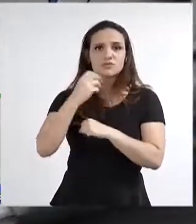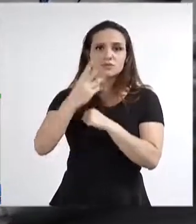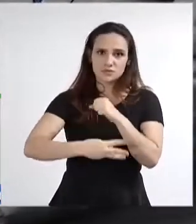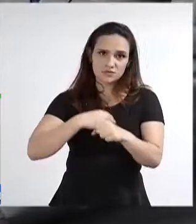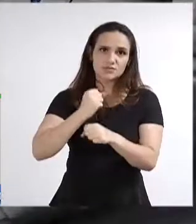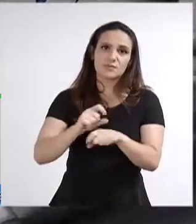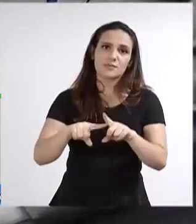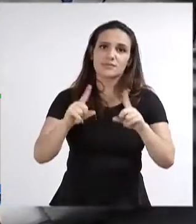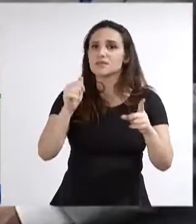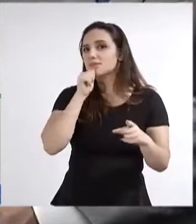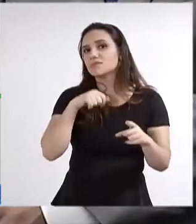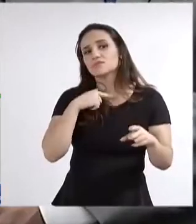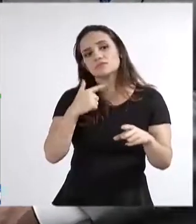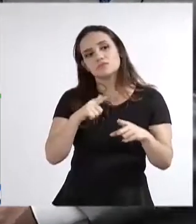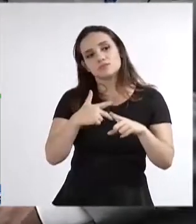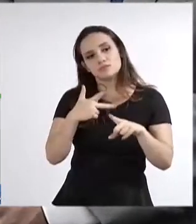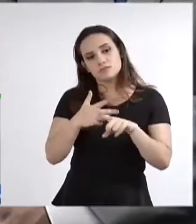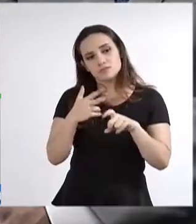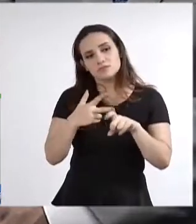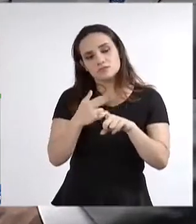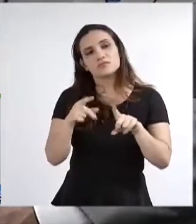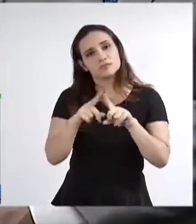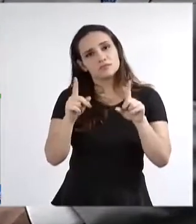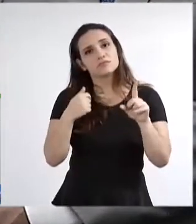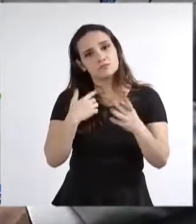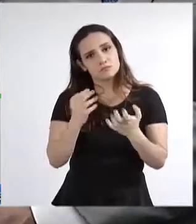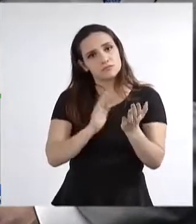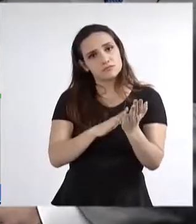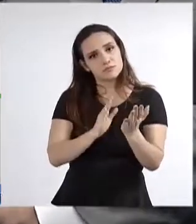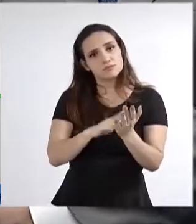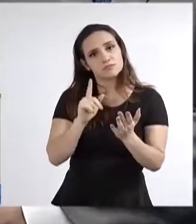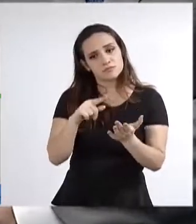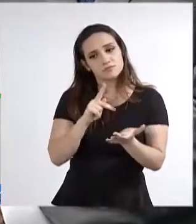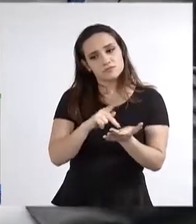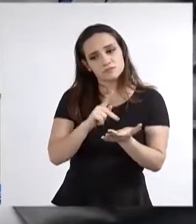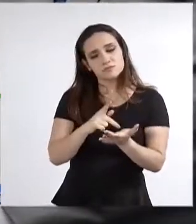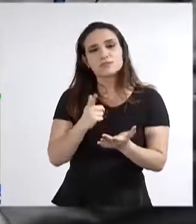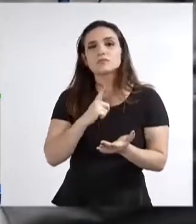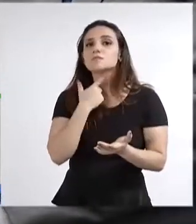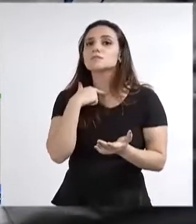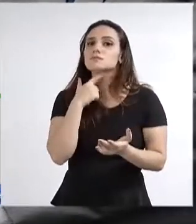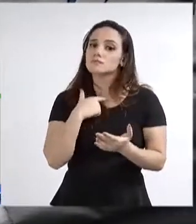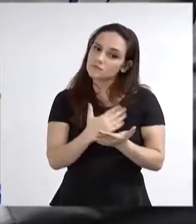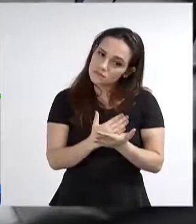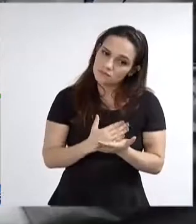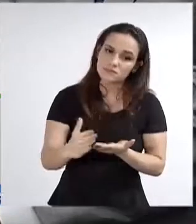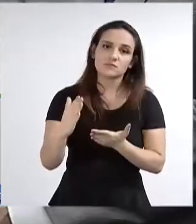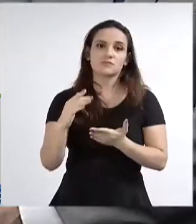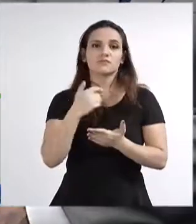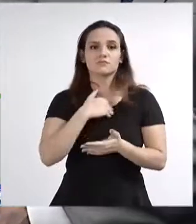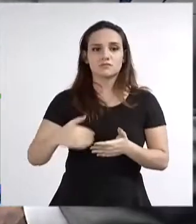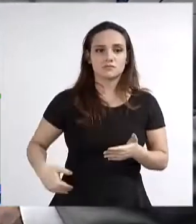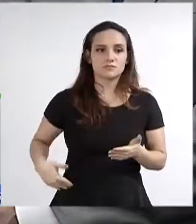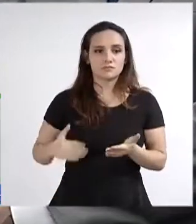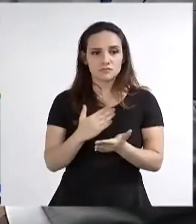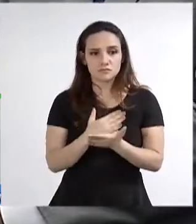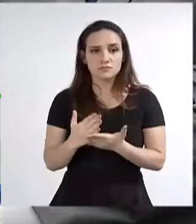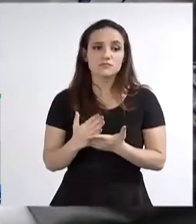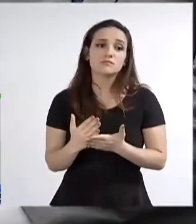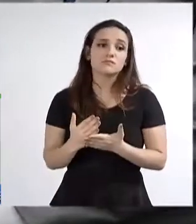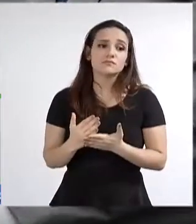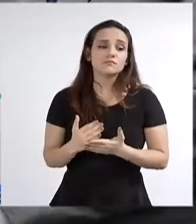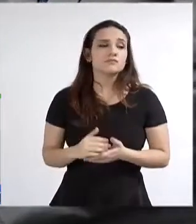ocorreu até agora. Mas eu quero cumprimentar pela iniciativa. É um passo à frente que o governo está dando e que, de